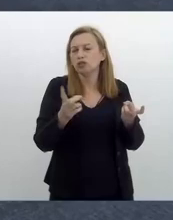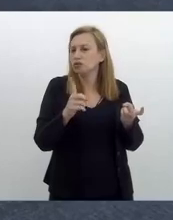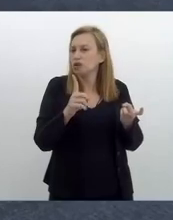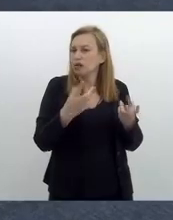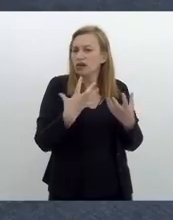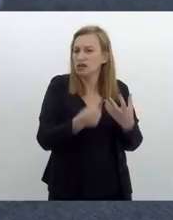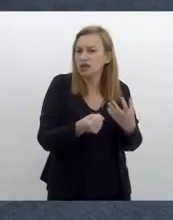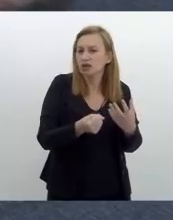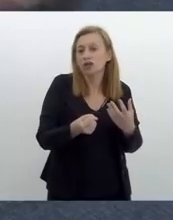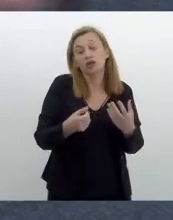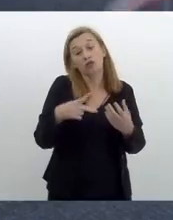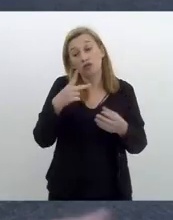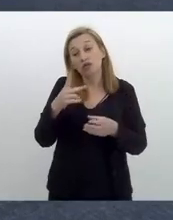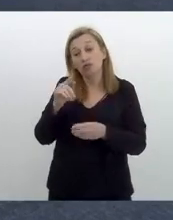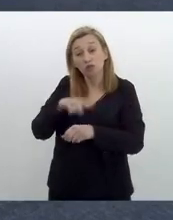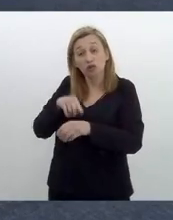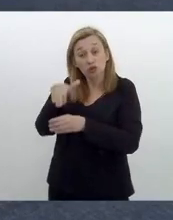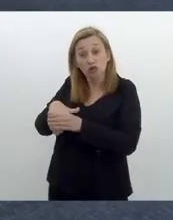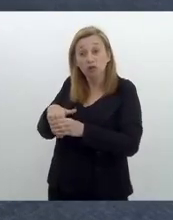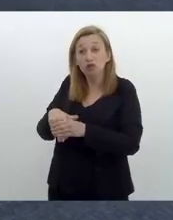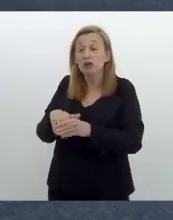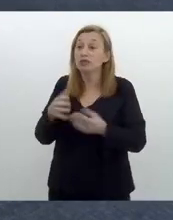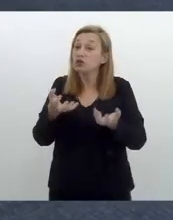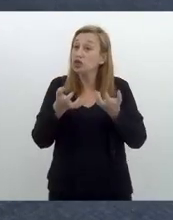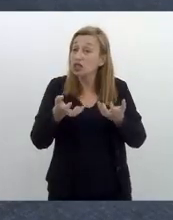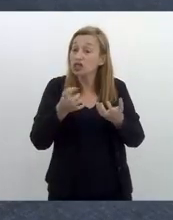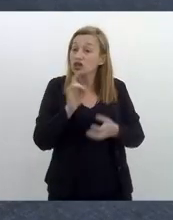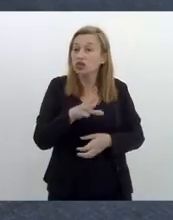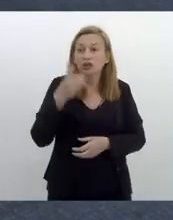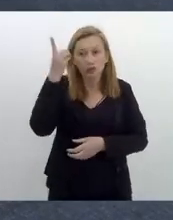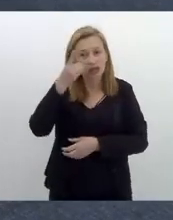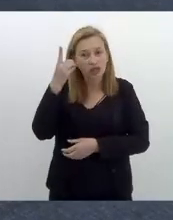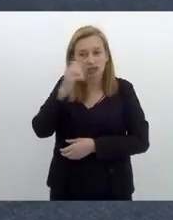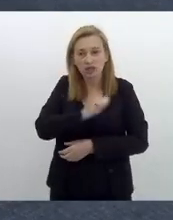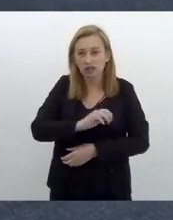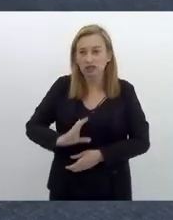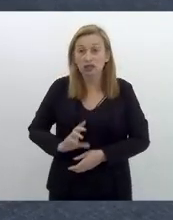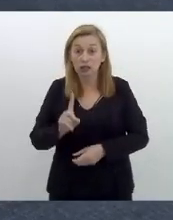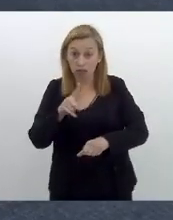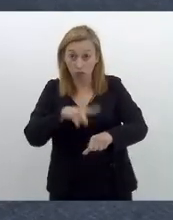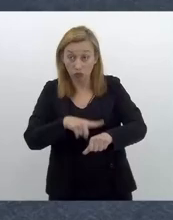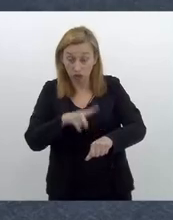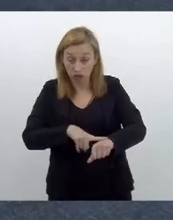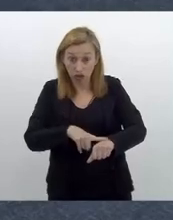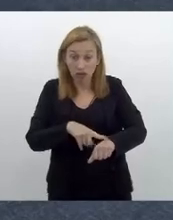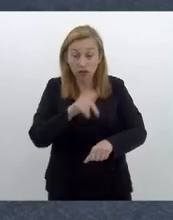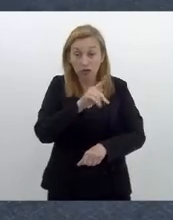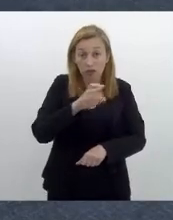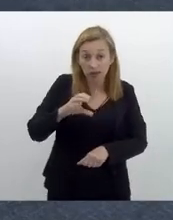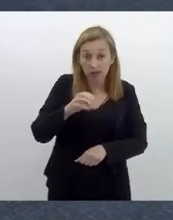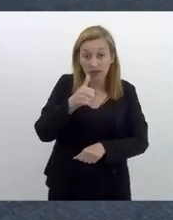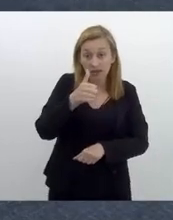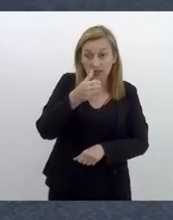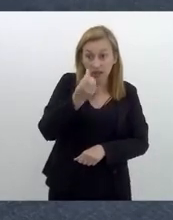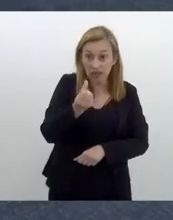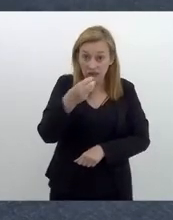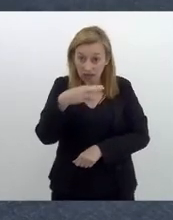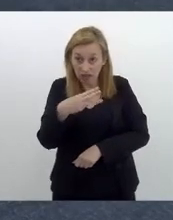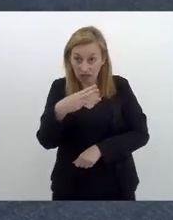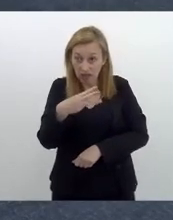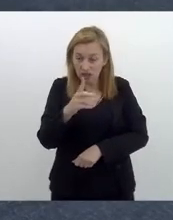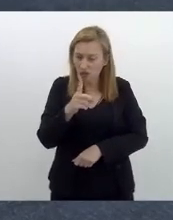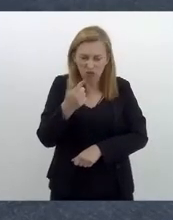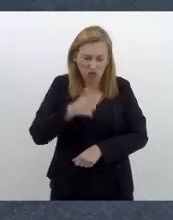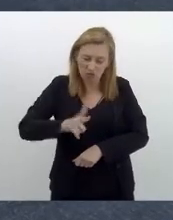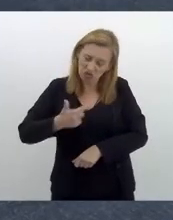do voto é uma outra coisa agora eu queria só deputado André Siliano nesse momento sobre a PEC 63 não vou